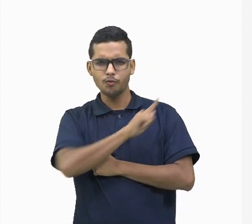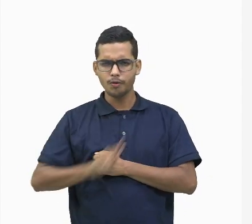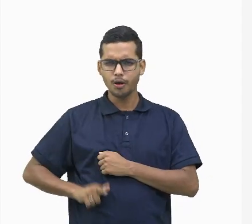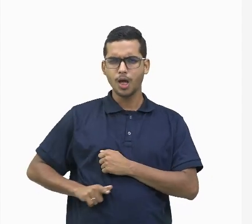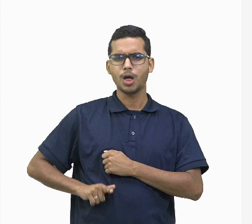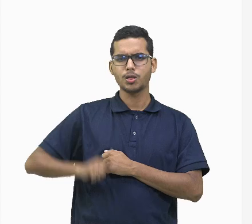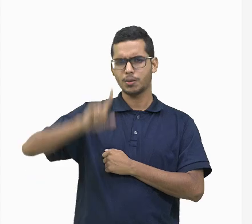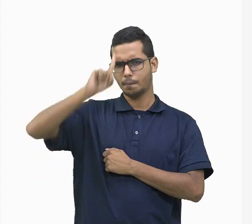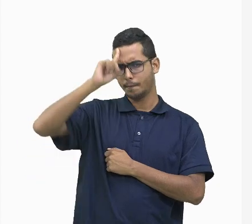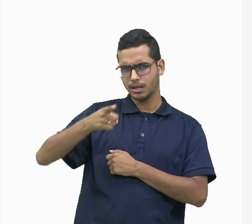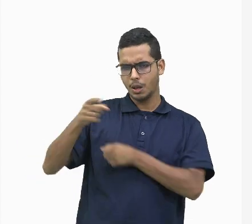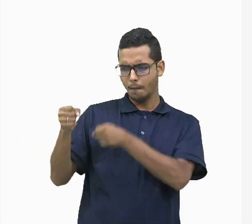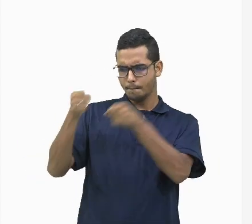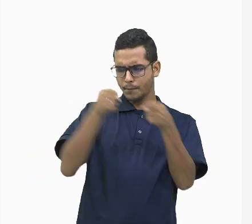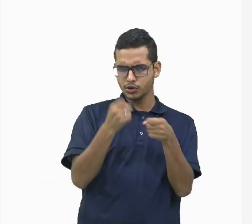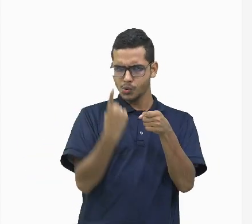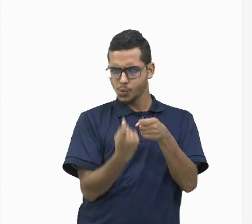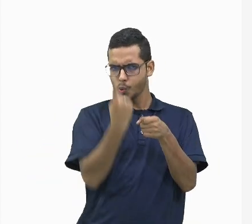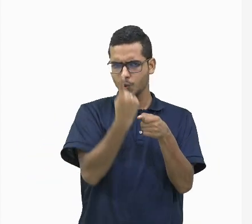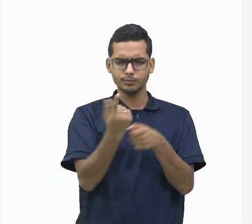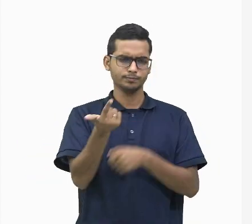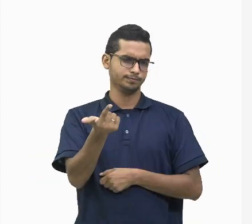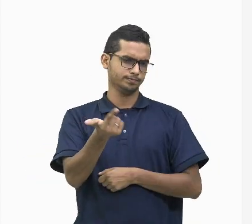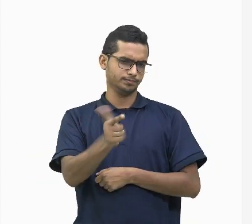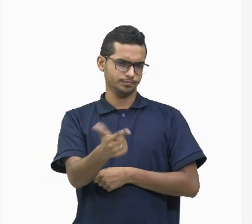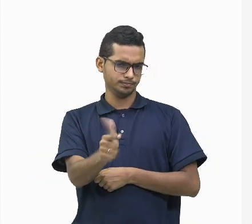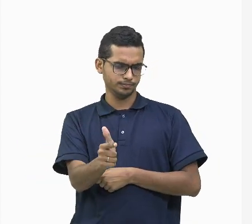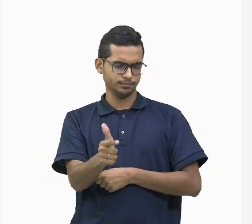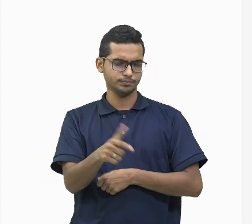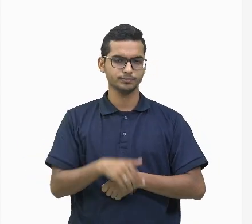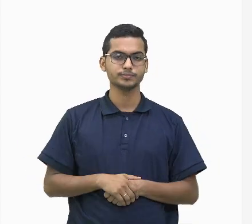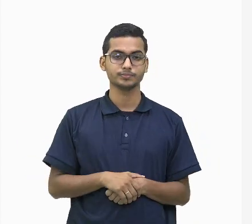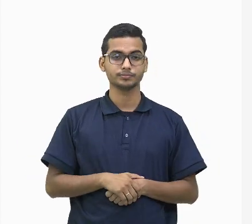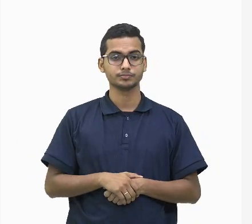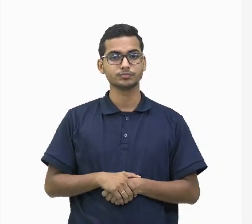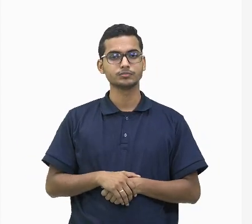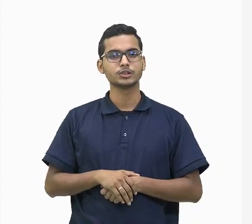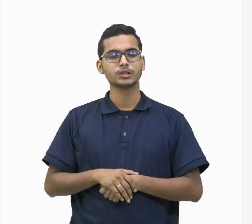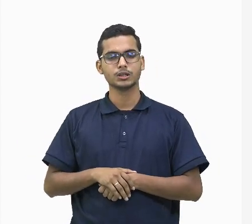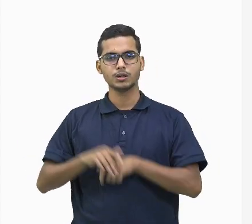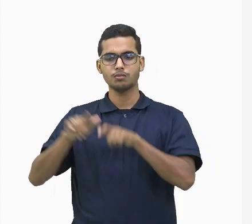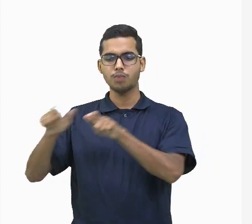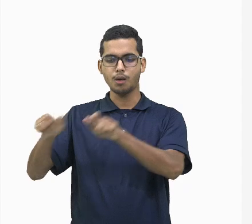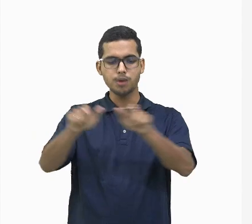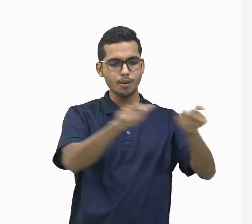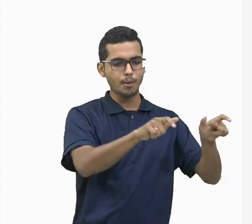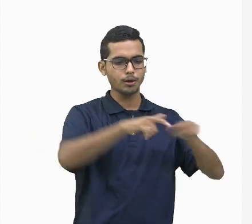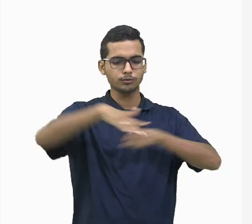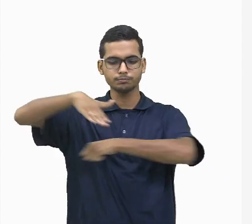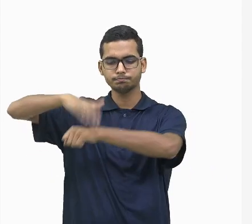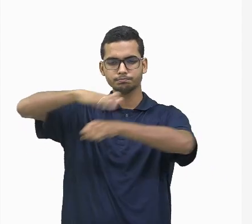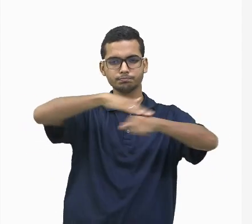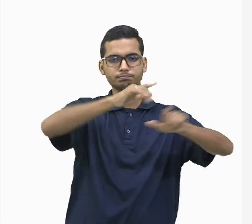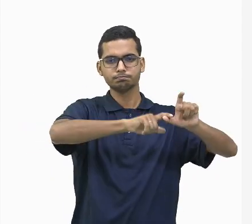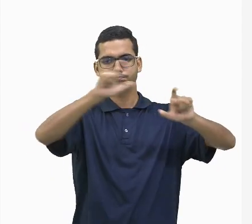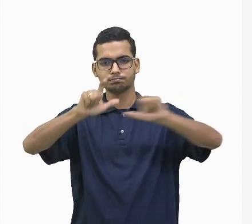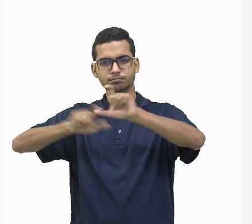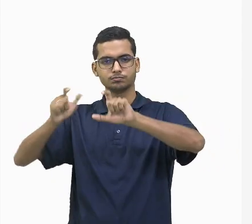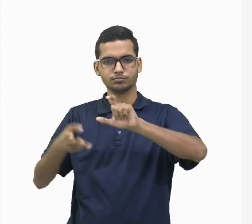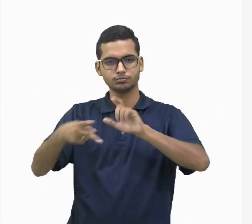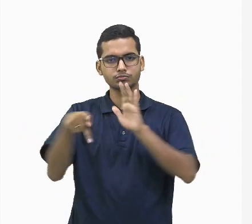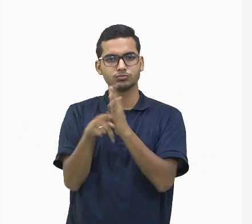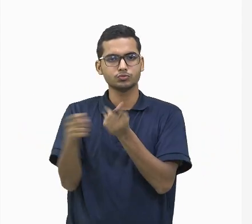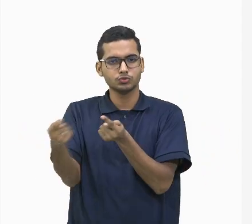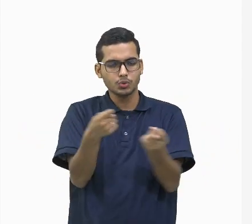cada feudo era uma unidade política e administrativa autônoma. Mas quais são os direitos e deveres dos senhores